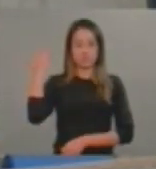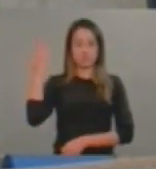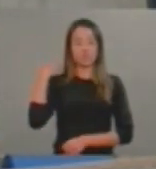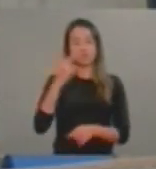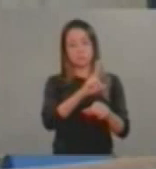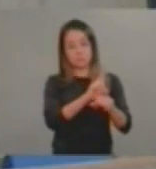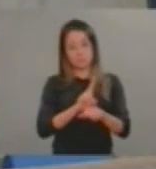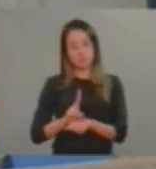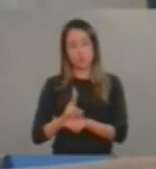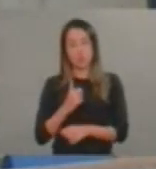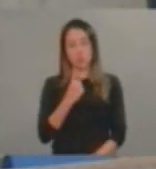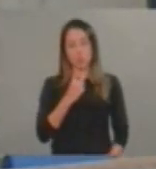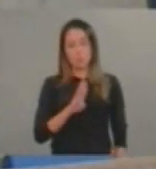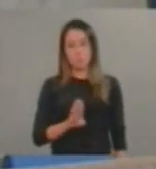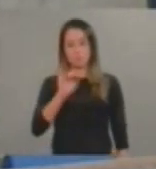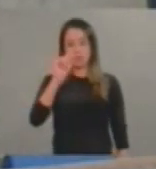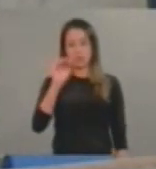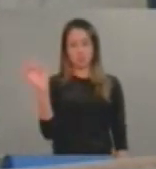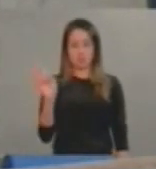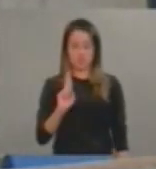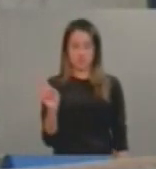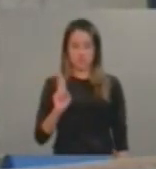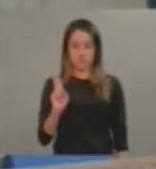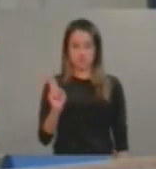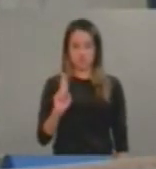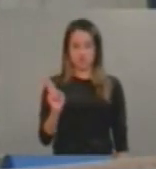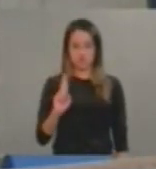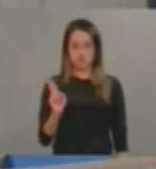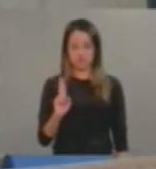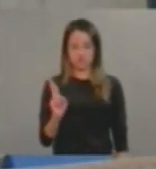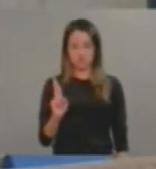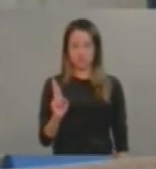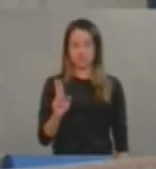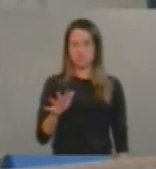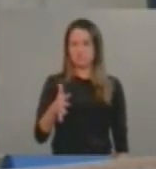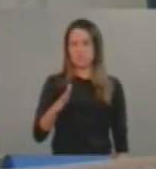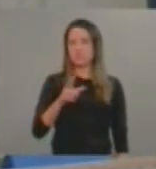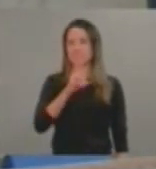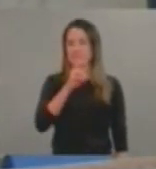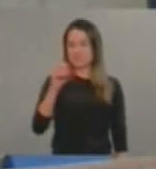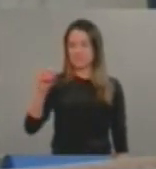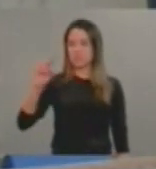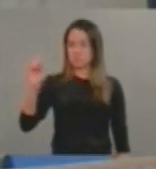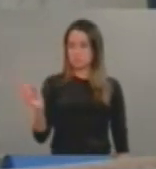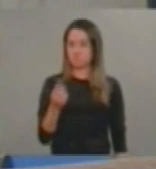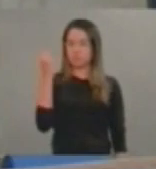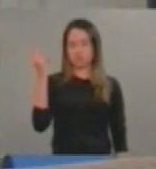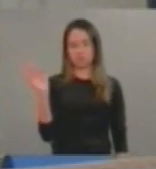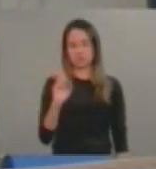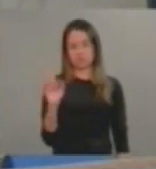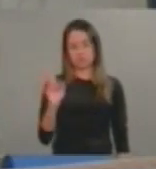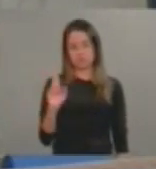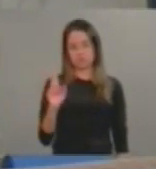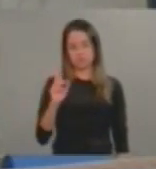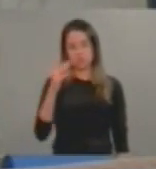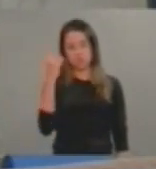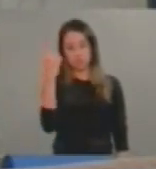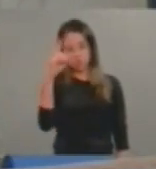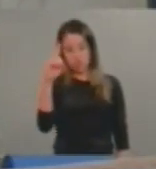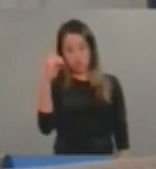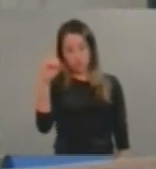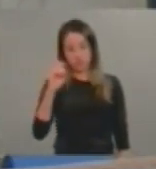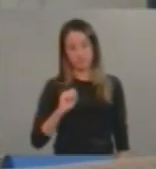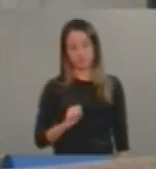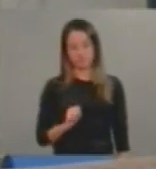de quase R$1 bilhão, né, R$500 milhões, em dólares. Então,